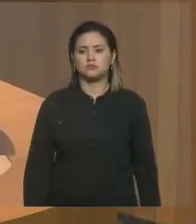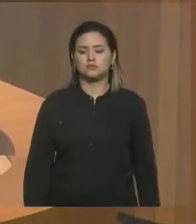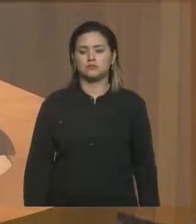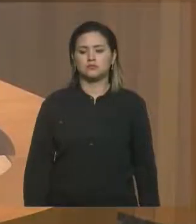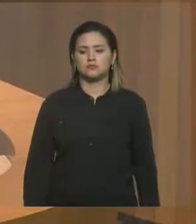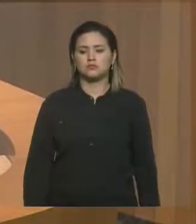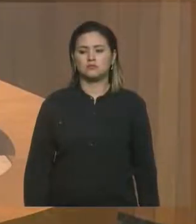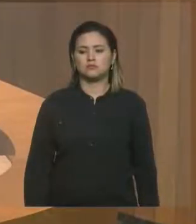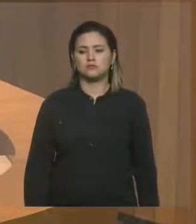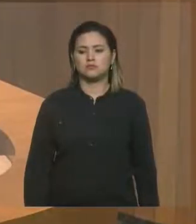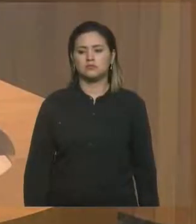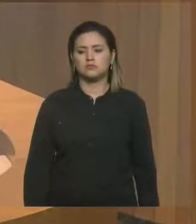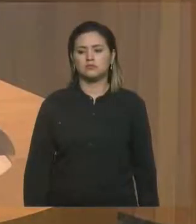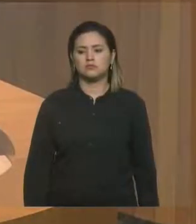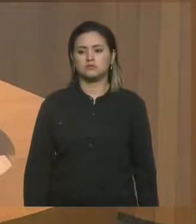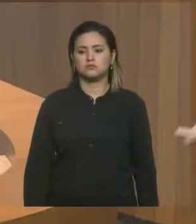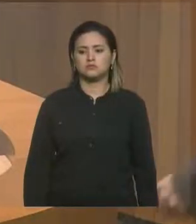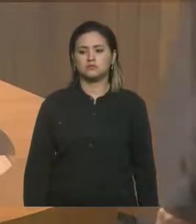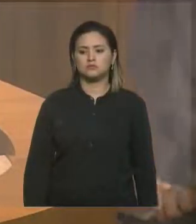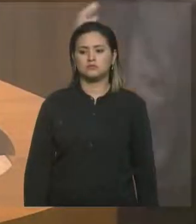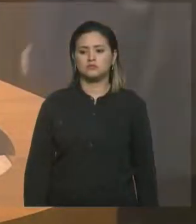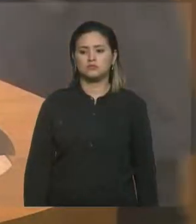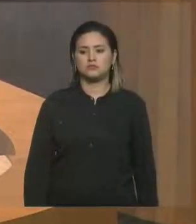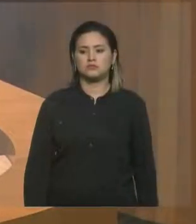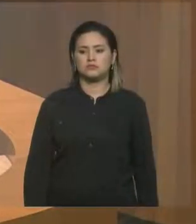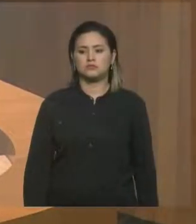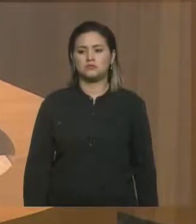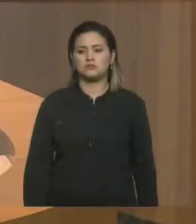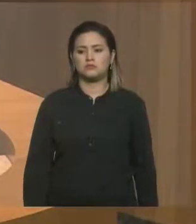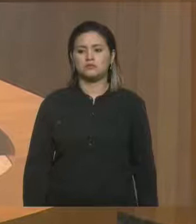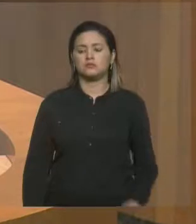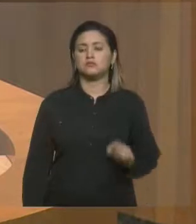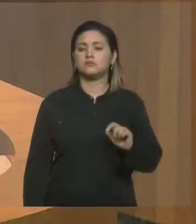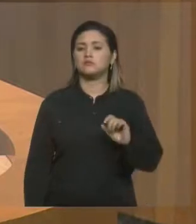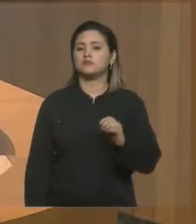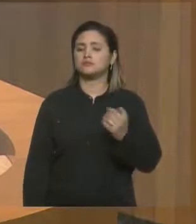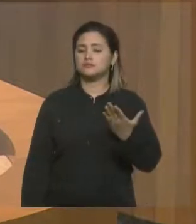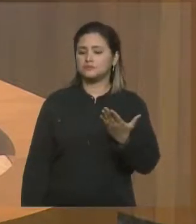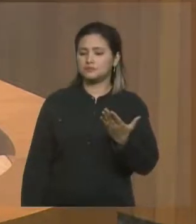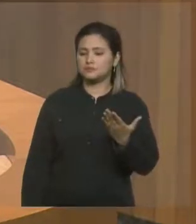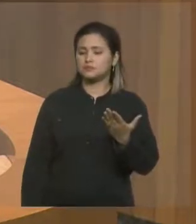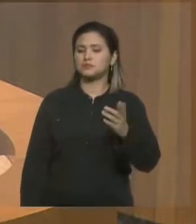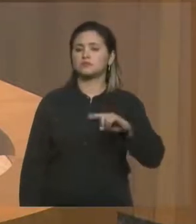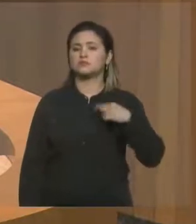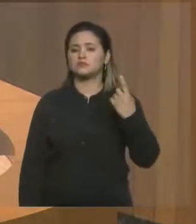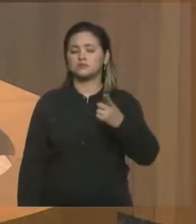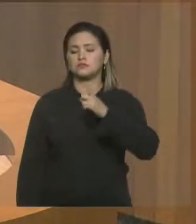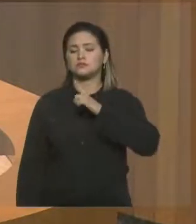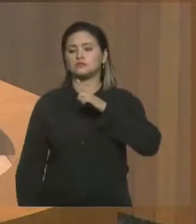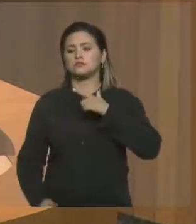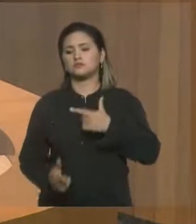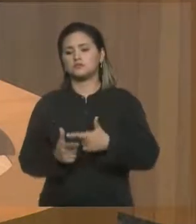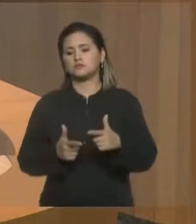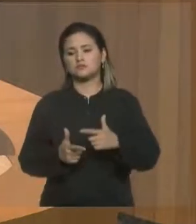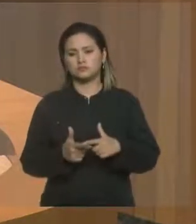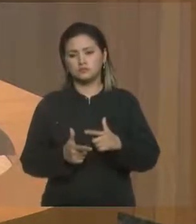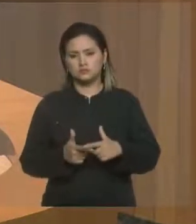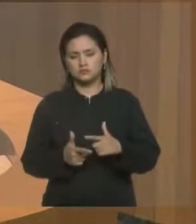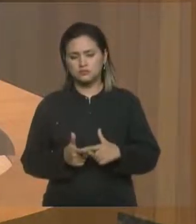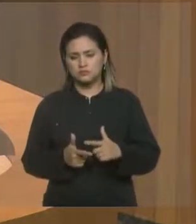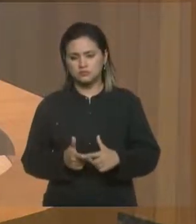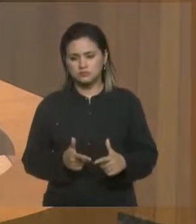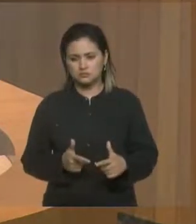Então, dando continuidade aqui, o que acontece? Nós temos os problemas, deu um probleminha aqui no